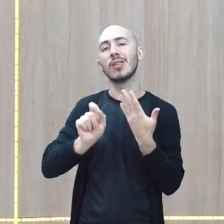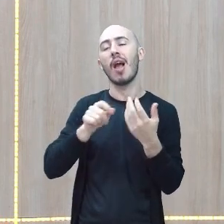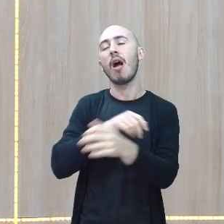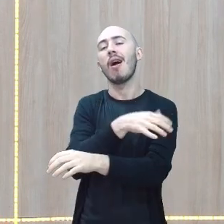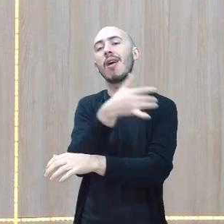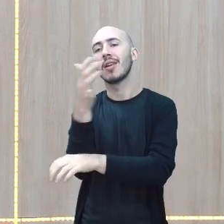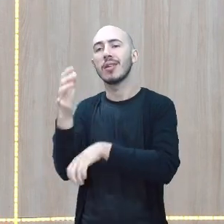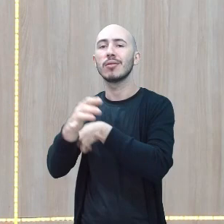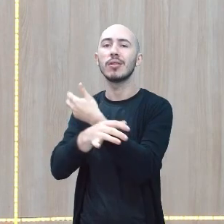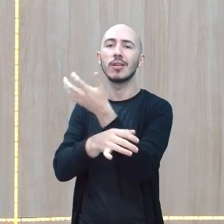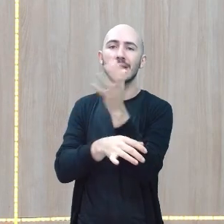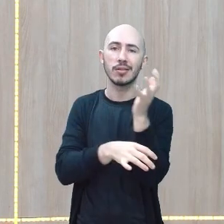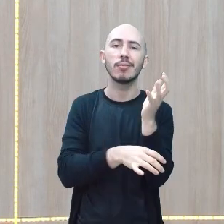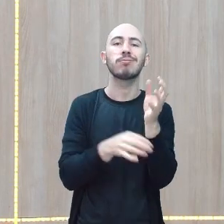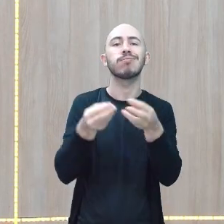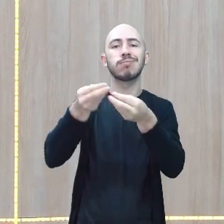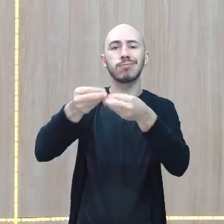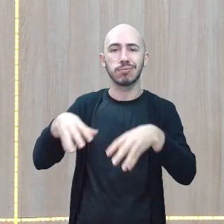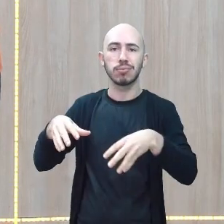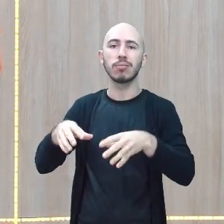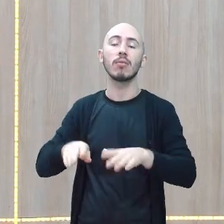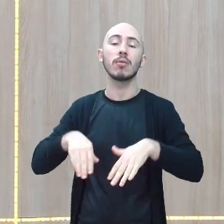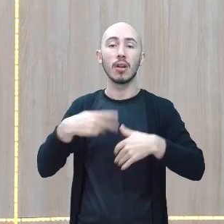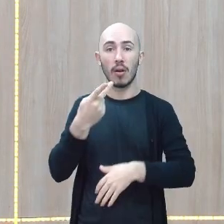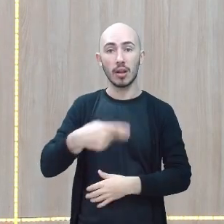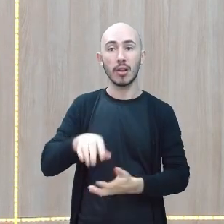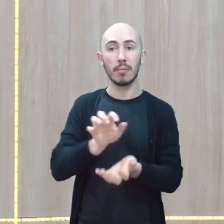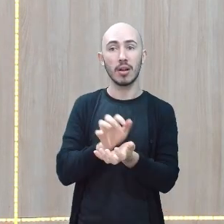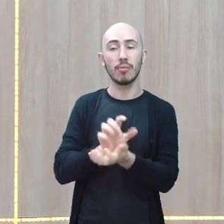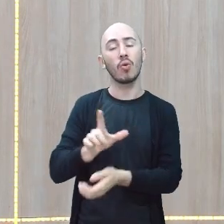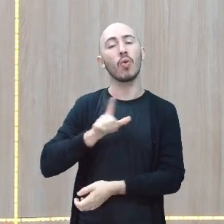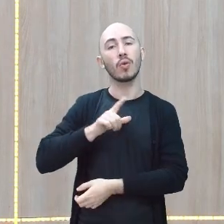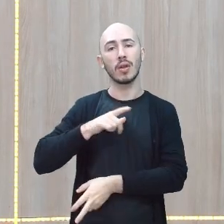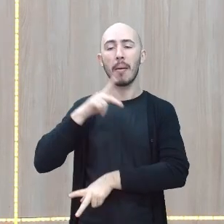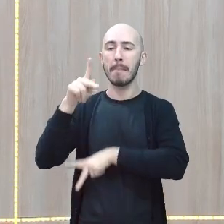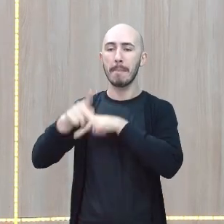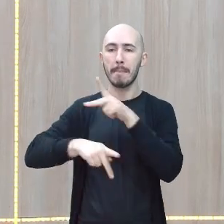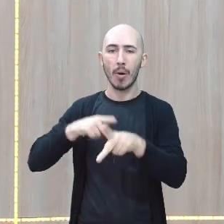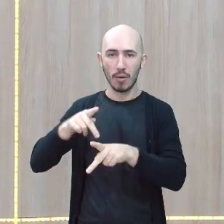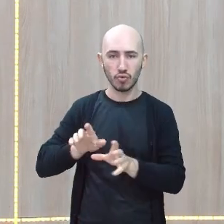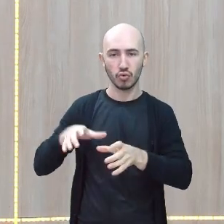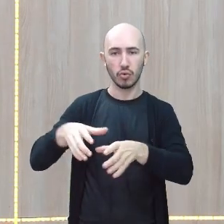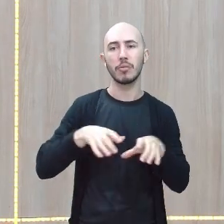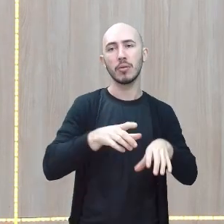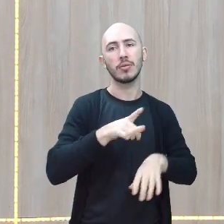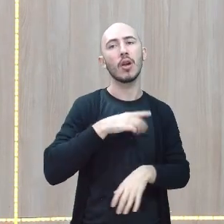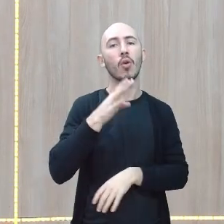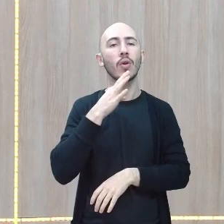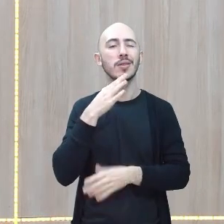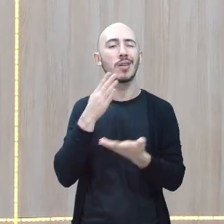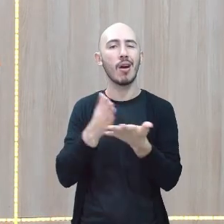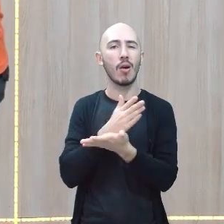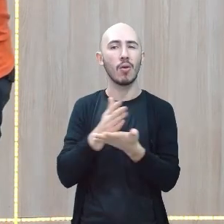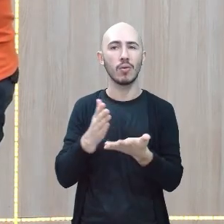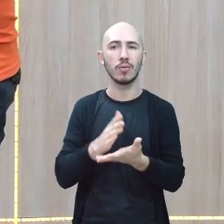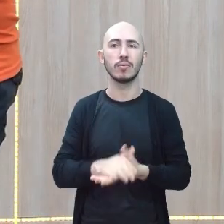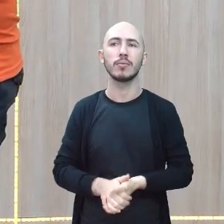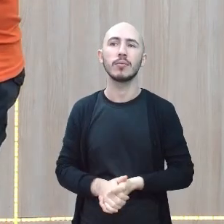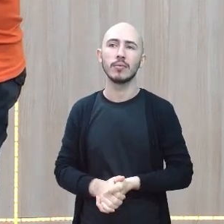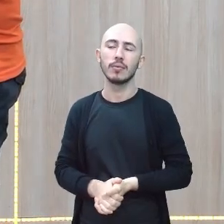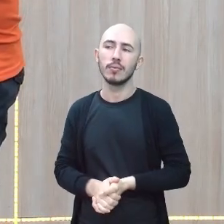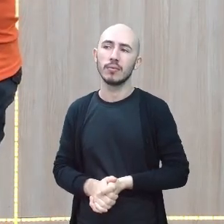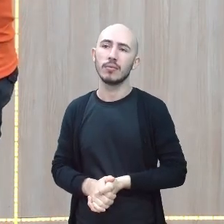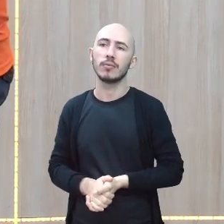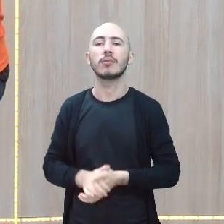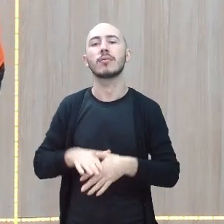ambiental. Mas veja, existem povos aqui no estado de Pernambuco e a gente vai tentar conhecer alguns deles, né? Nesse sentido, o